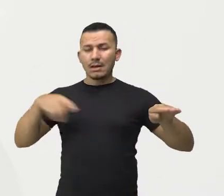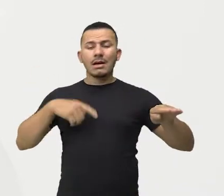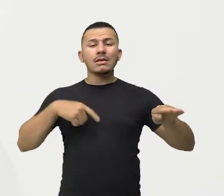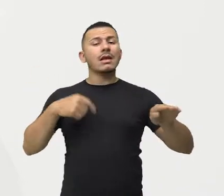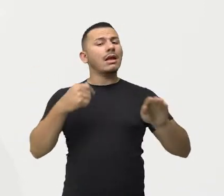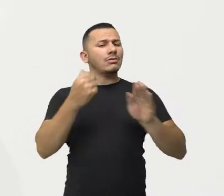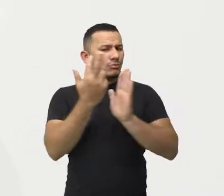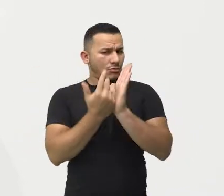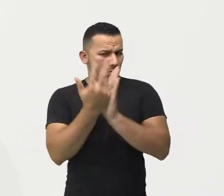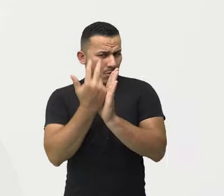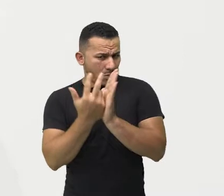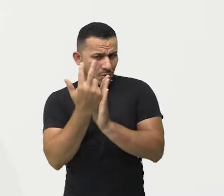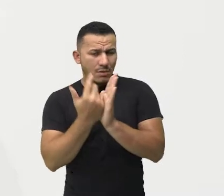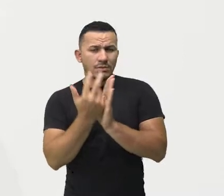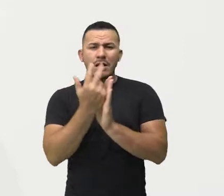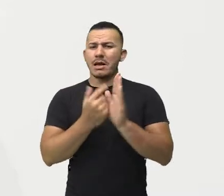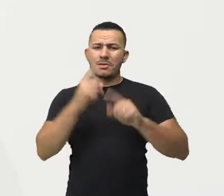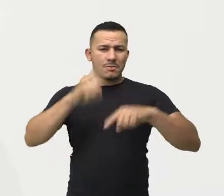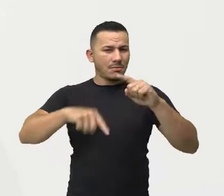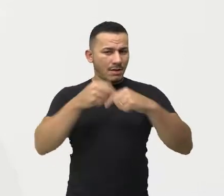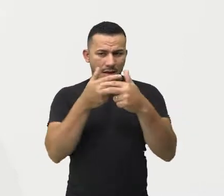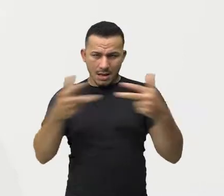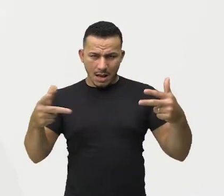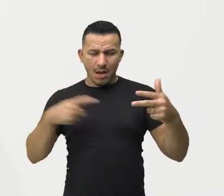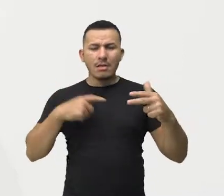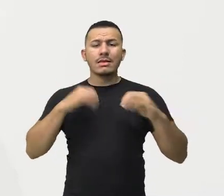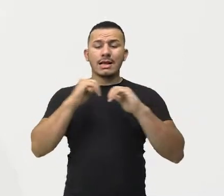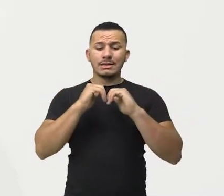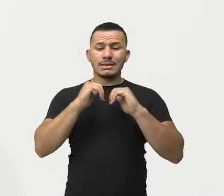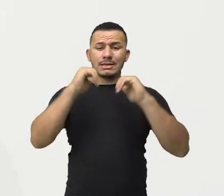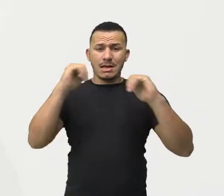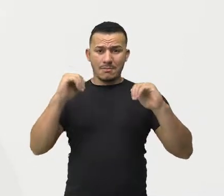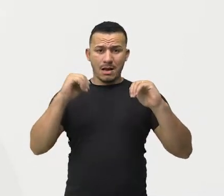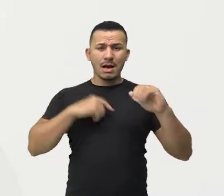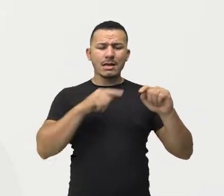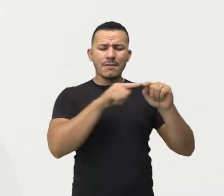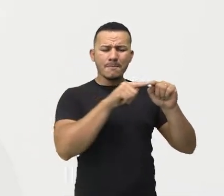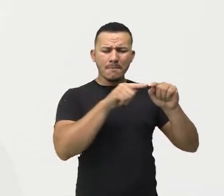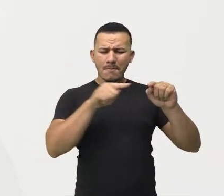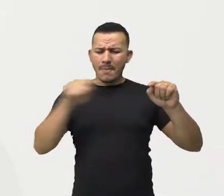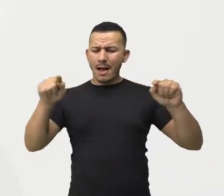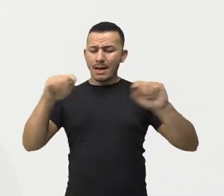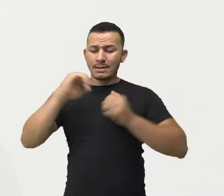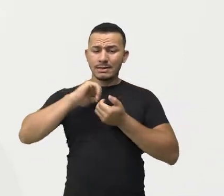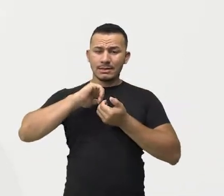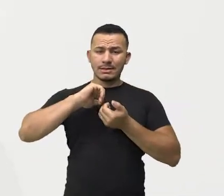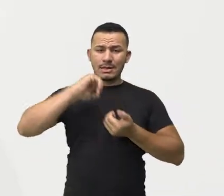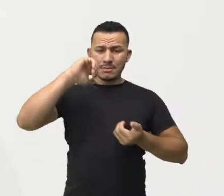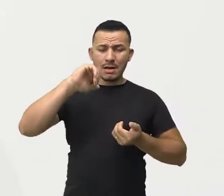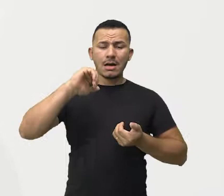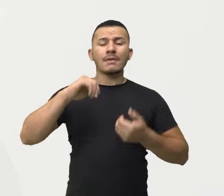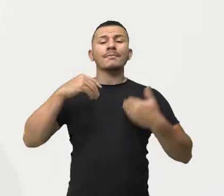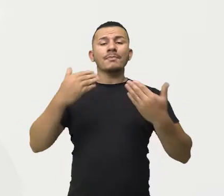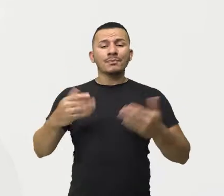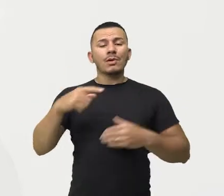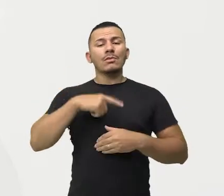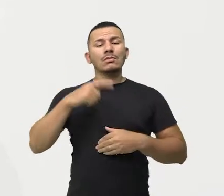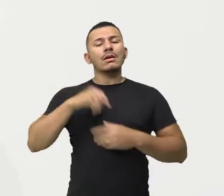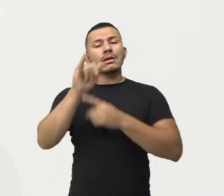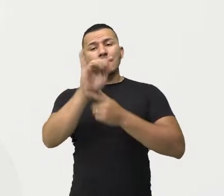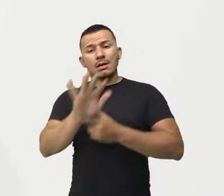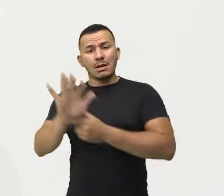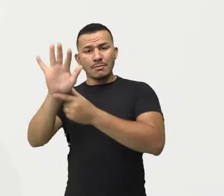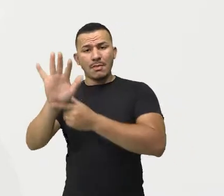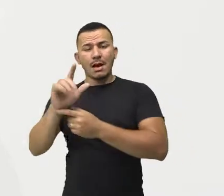um objeto ou uma figura em duas partes, de modo que, dobrando a